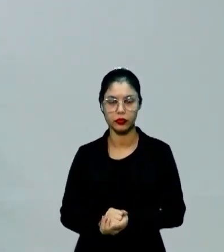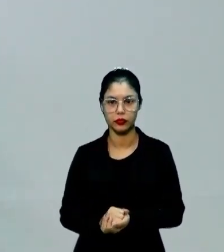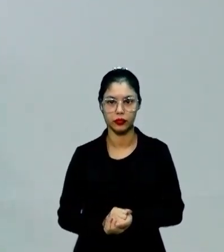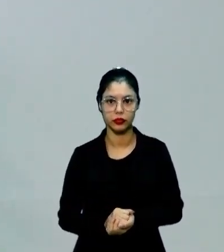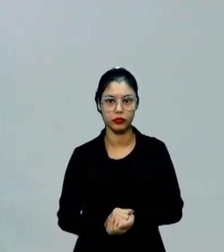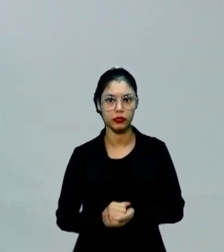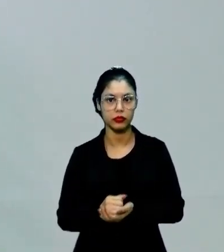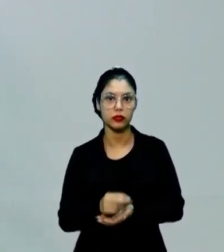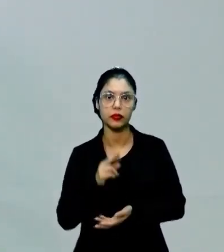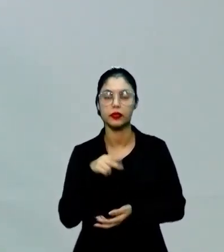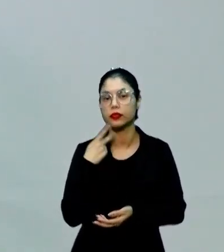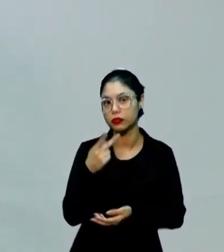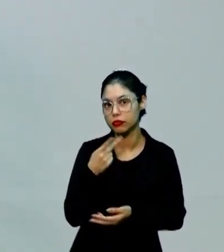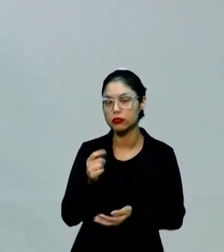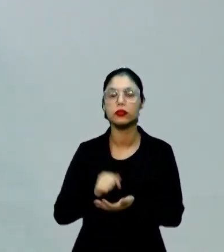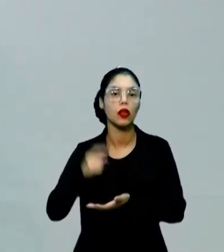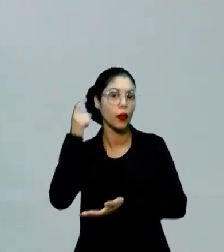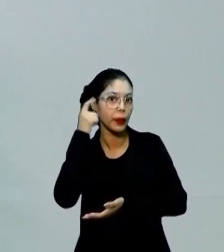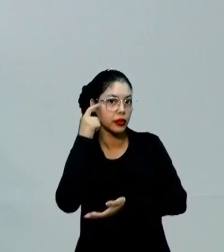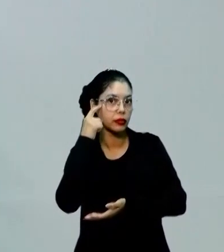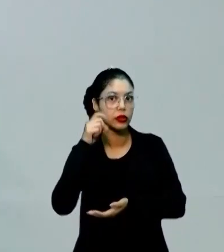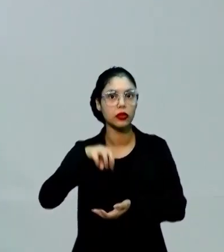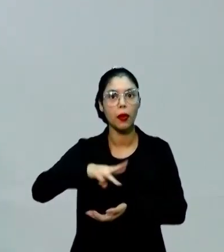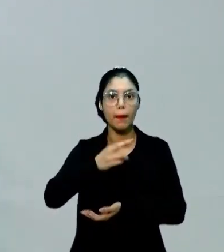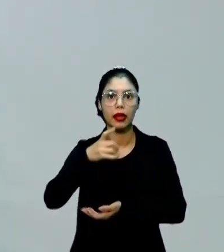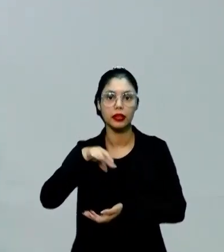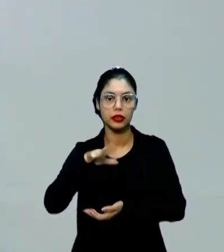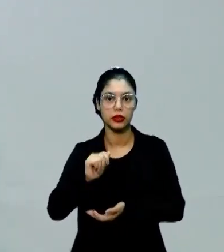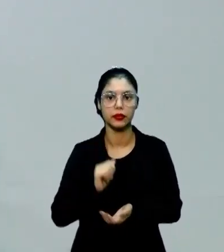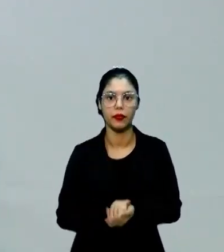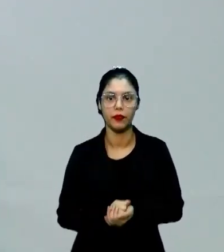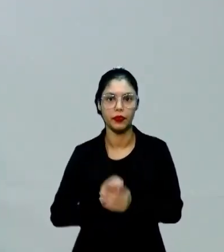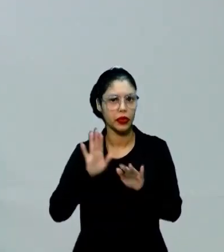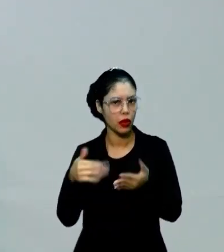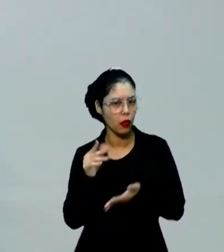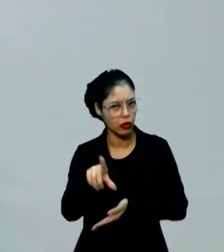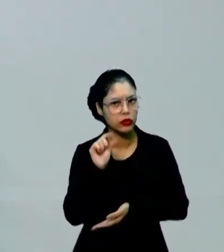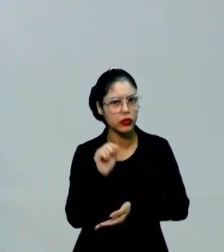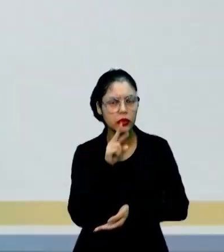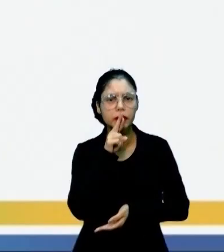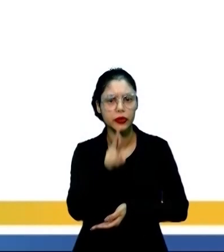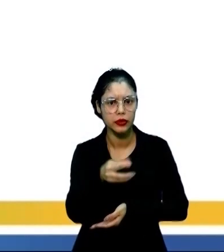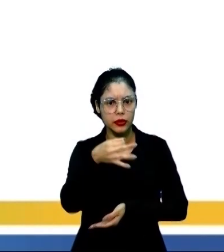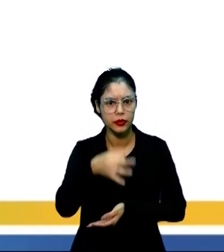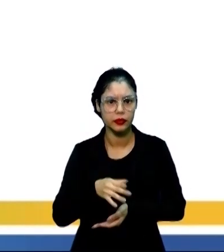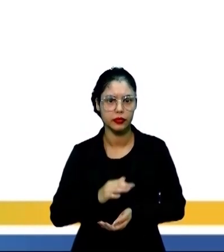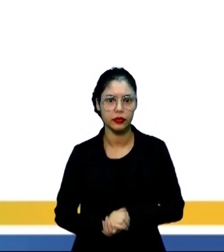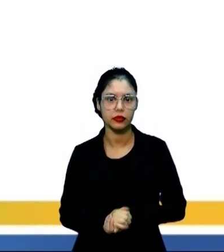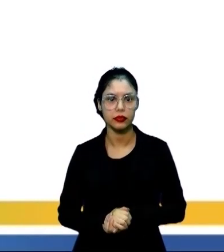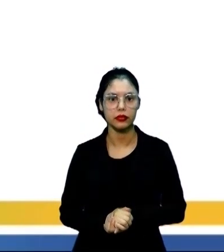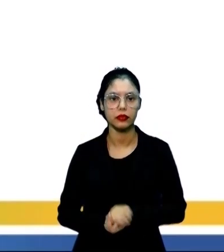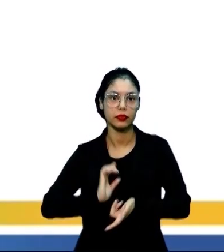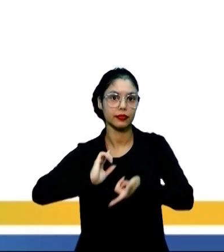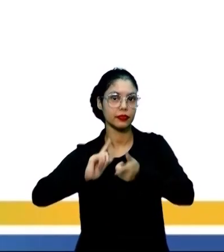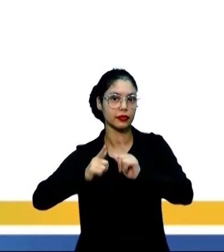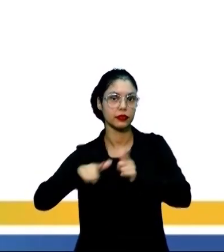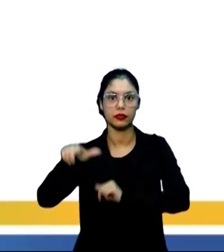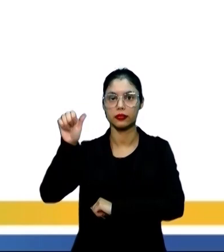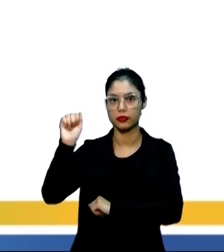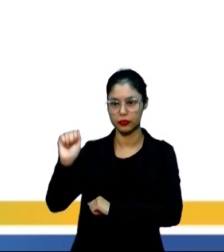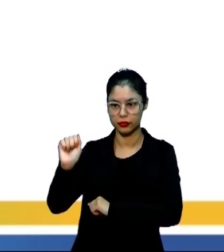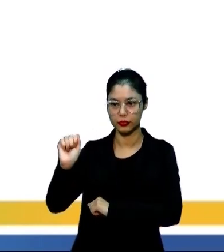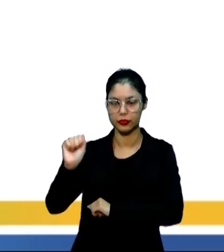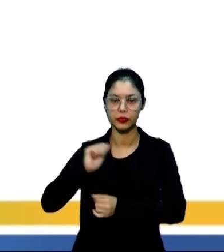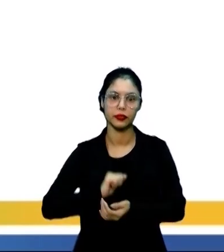vocês a respeito do pensamento marxista, vamos verificar qual a alternativa correta está expressa na letra